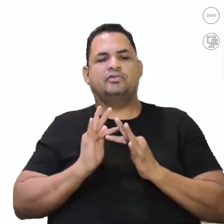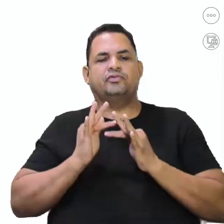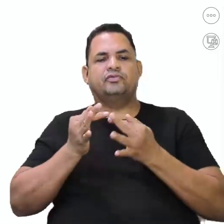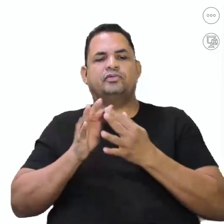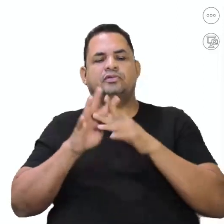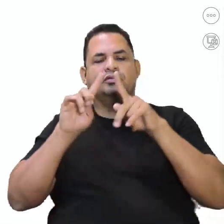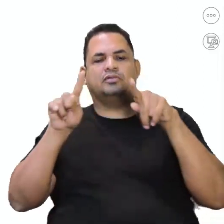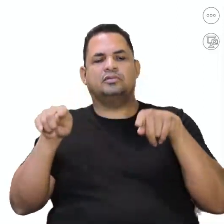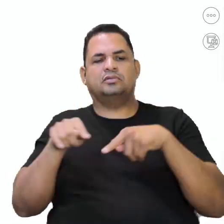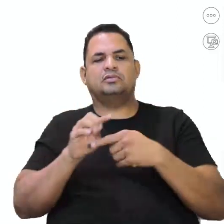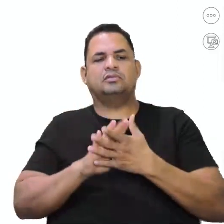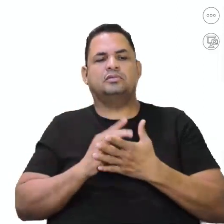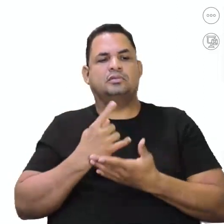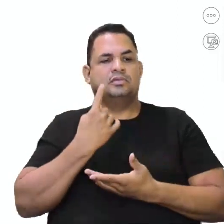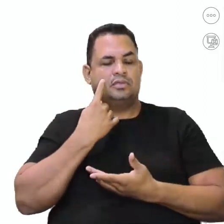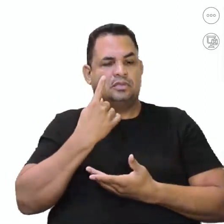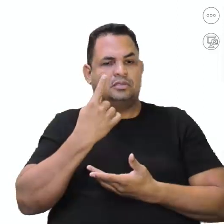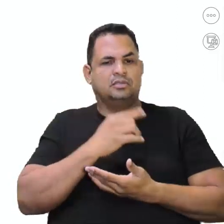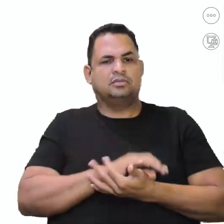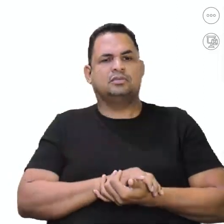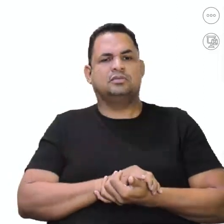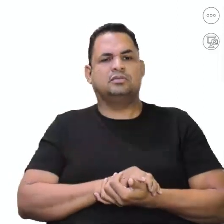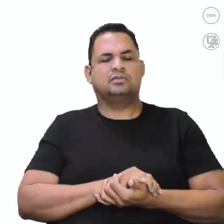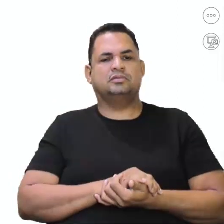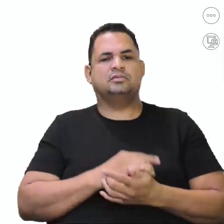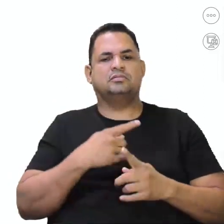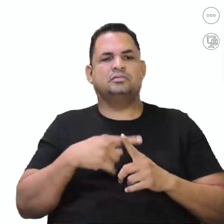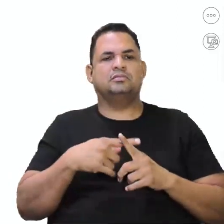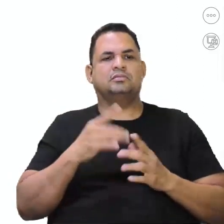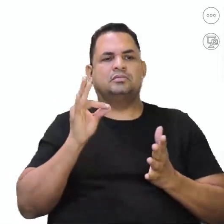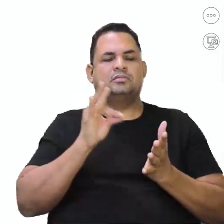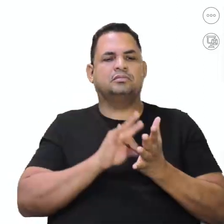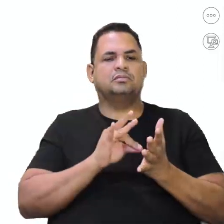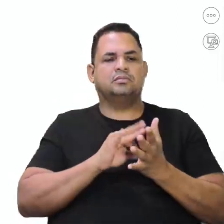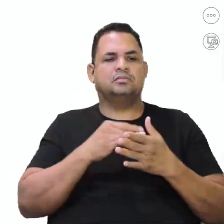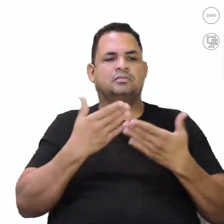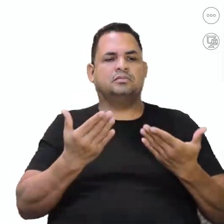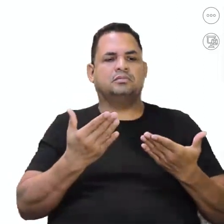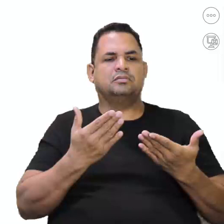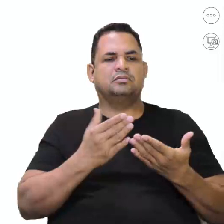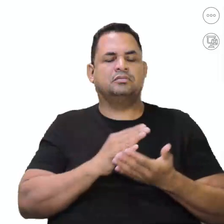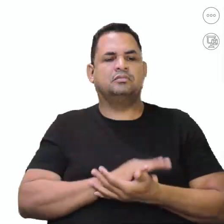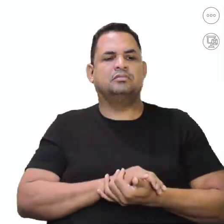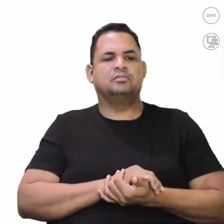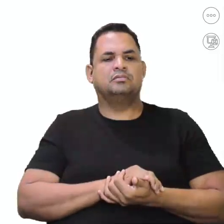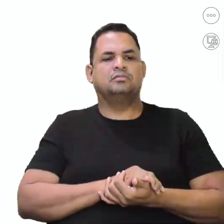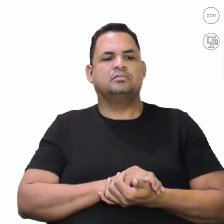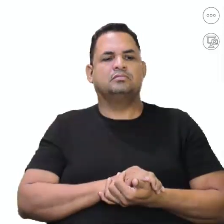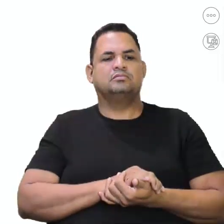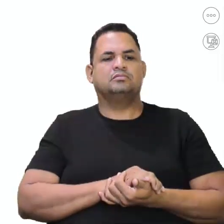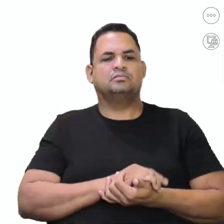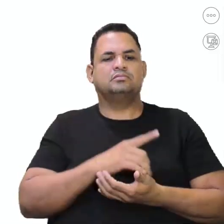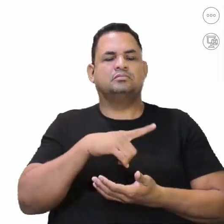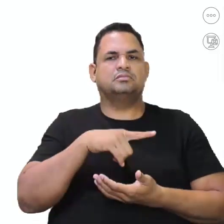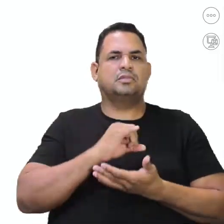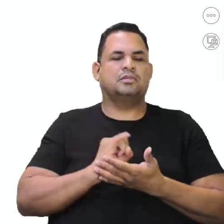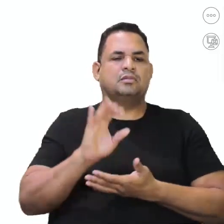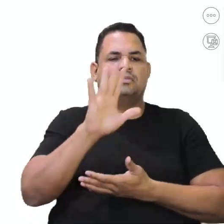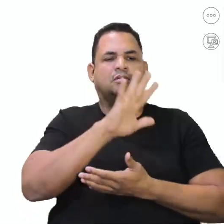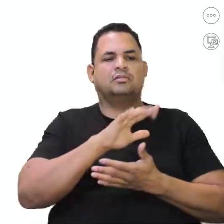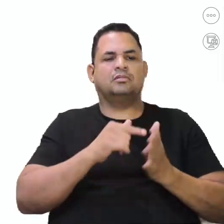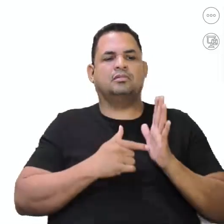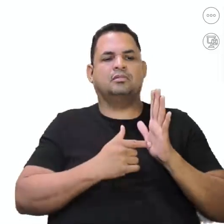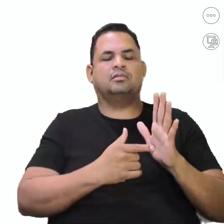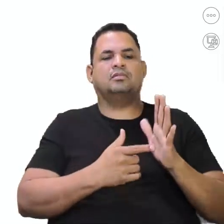quadrinho. Aí eu já vou lá no último quadrinho daqui a pouco e já vou ver, porque se realmente condiz com essa C, se realmente tem alguma imagem ali